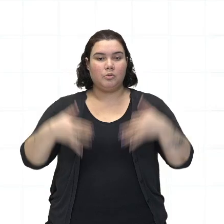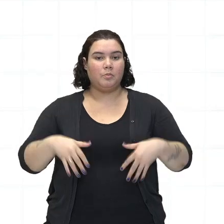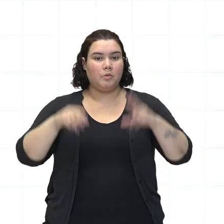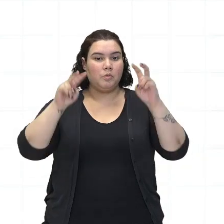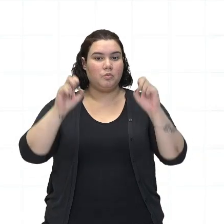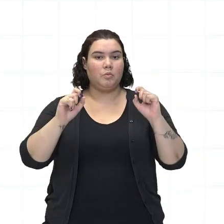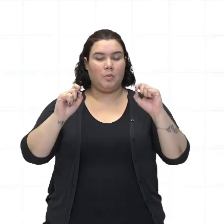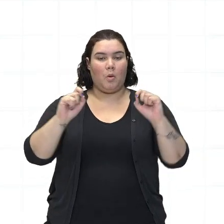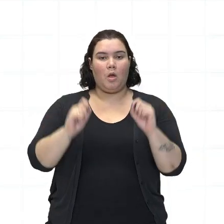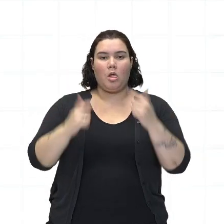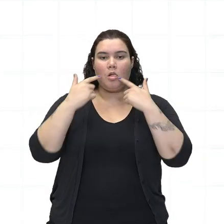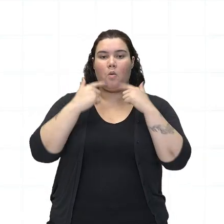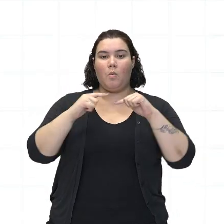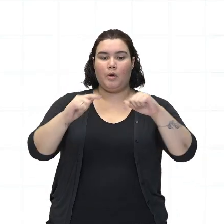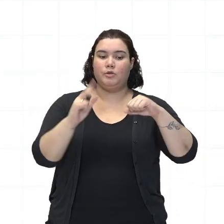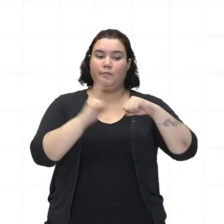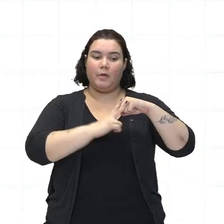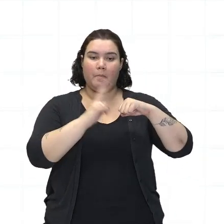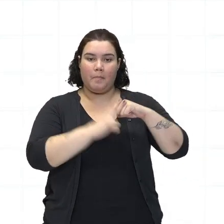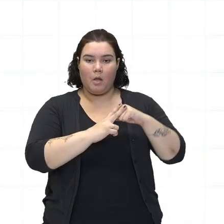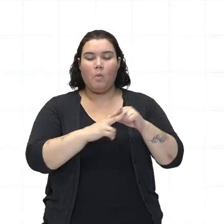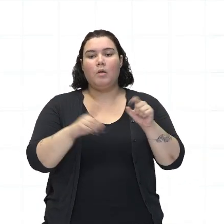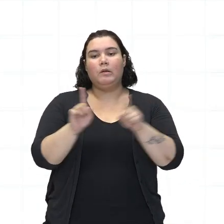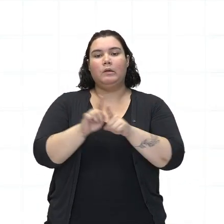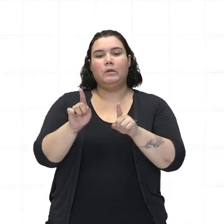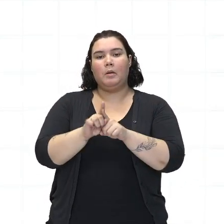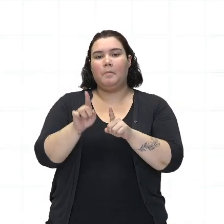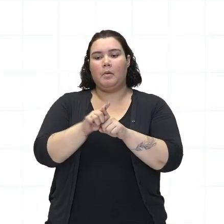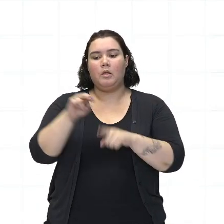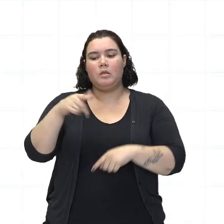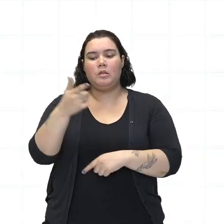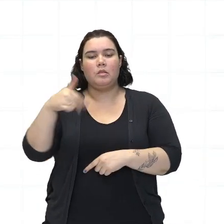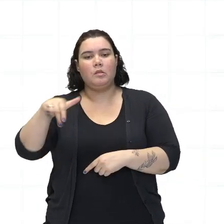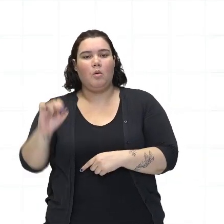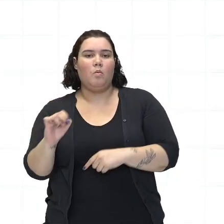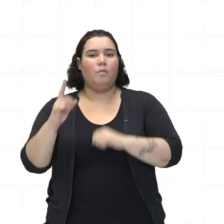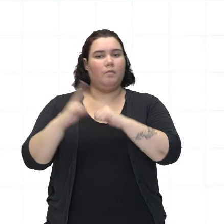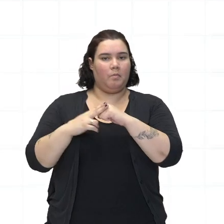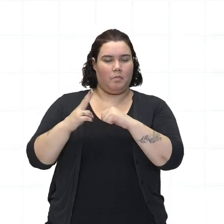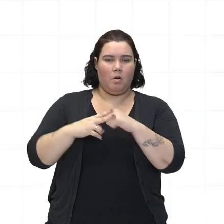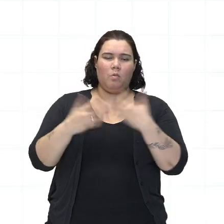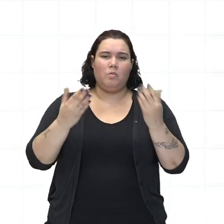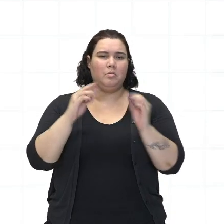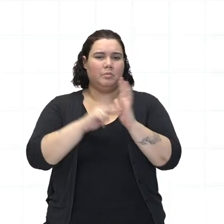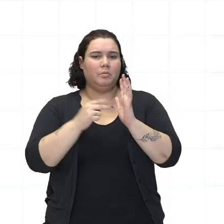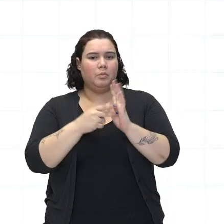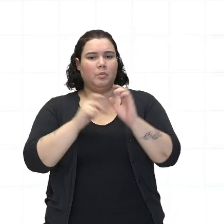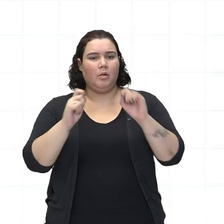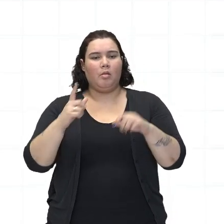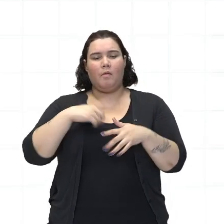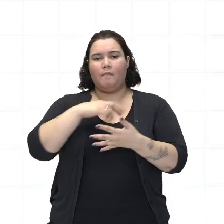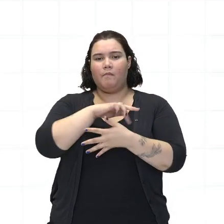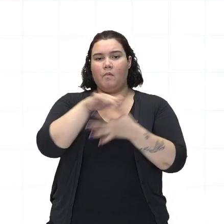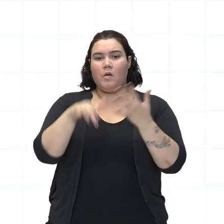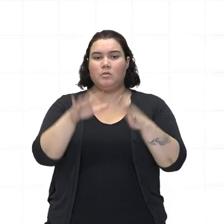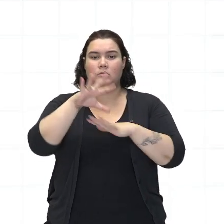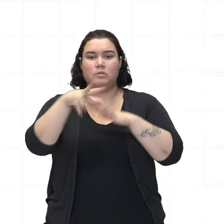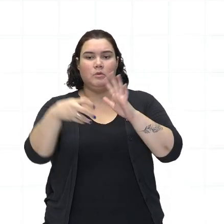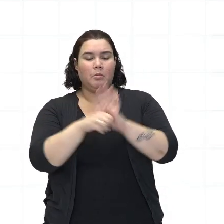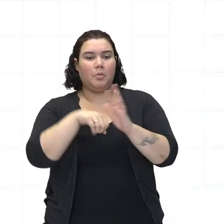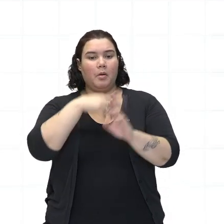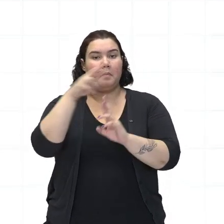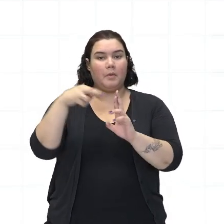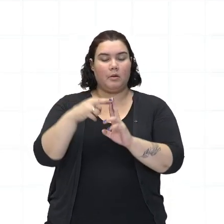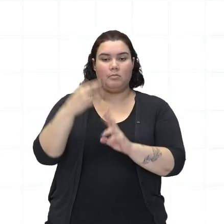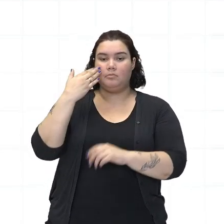linguagem verbal e não verbal. A gente tem vários ícones aí fazendo referência, esses símbolos, todos eles vão tratar